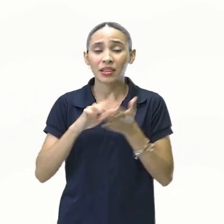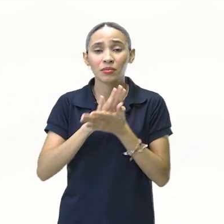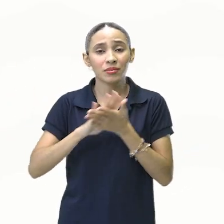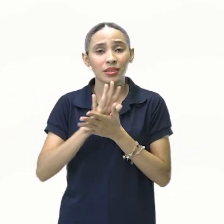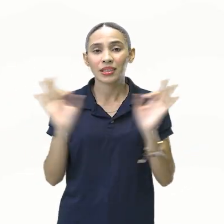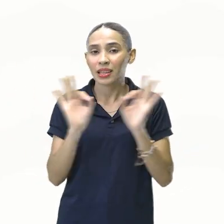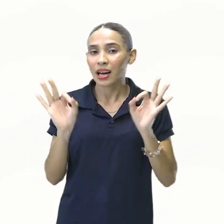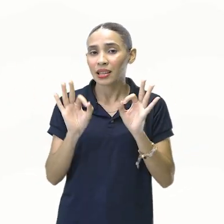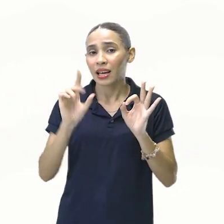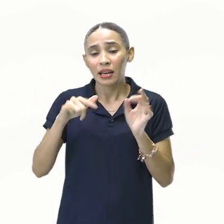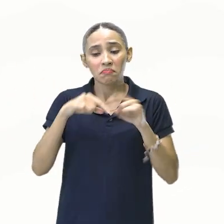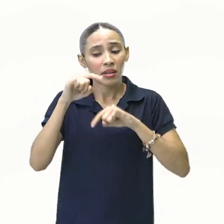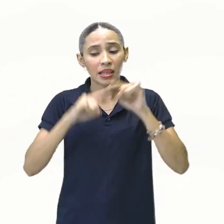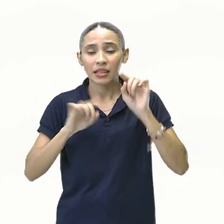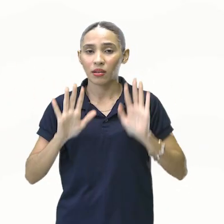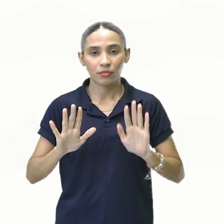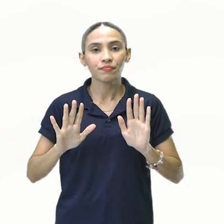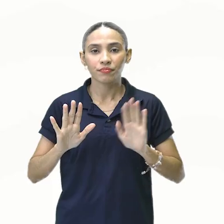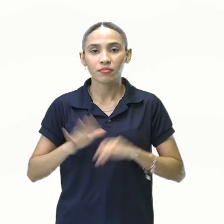é apenas uma coisa.